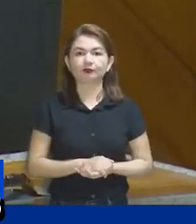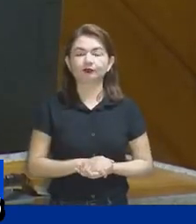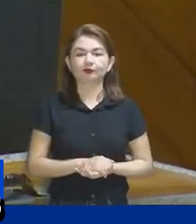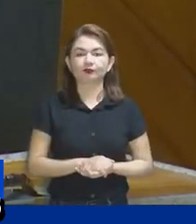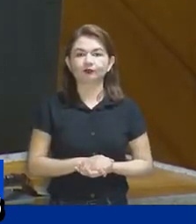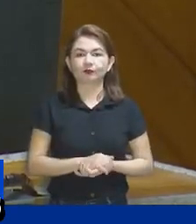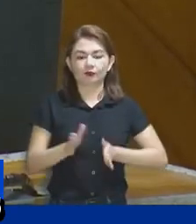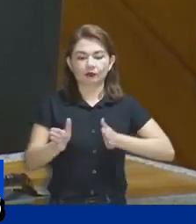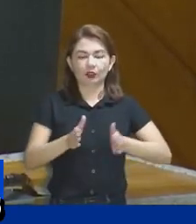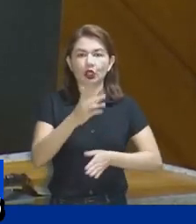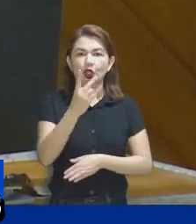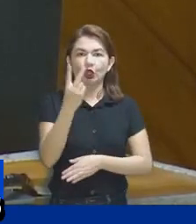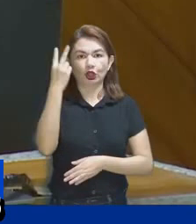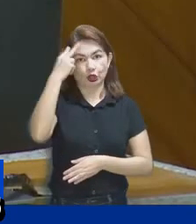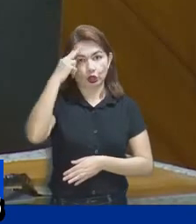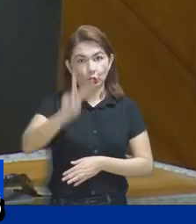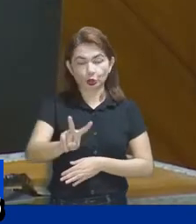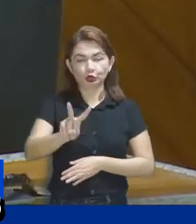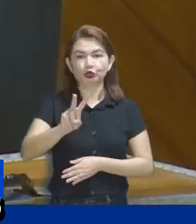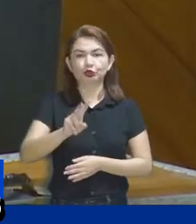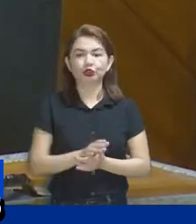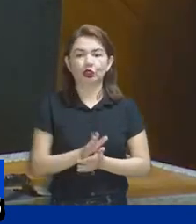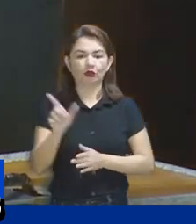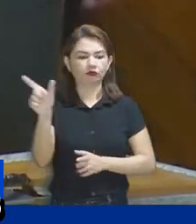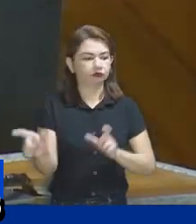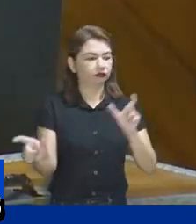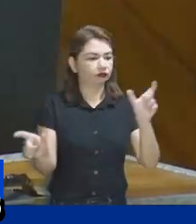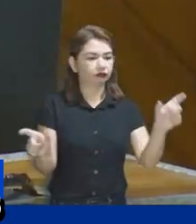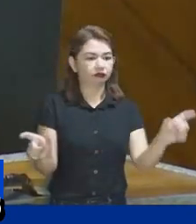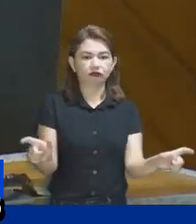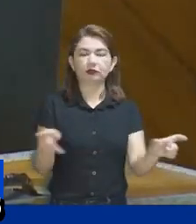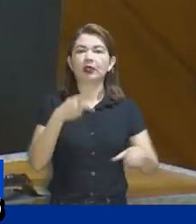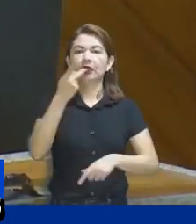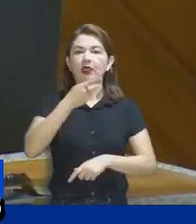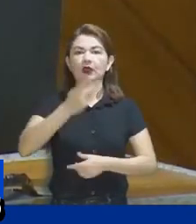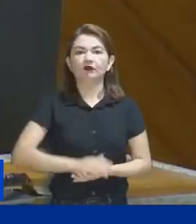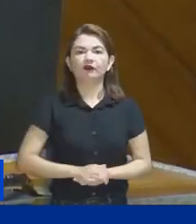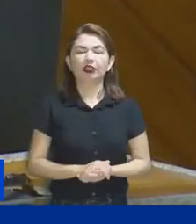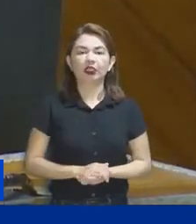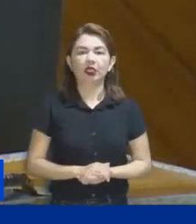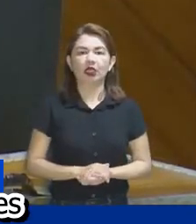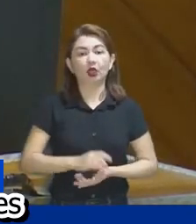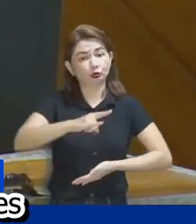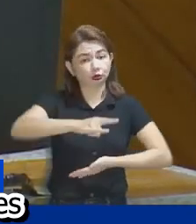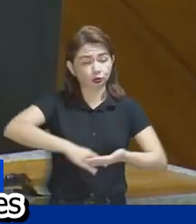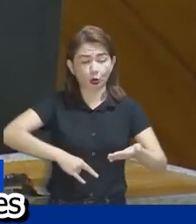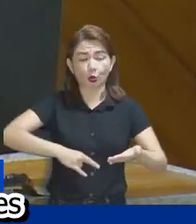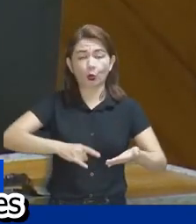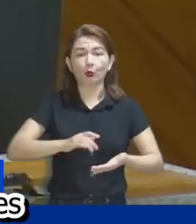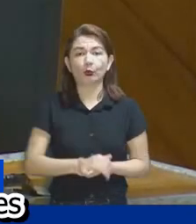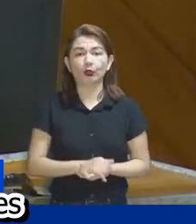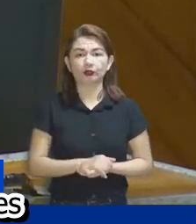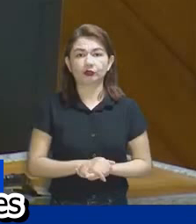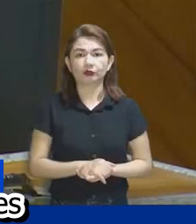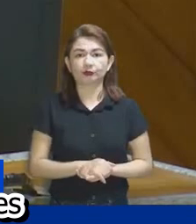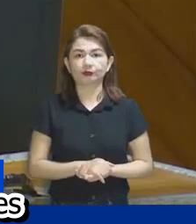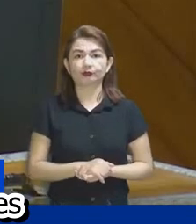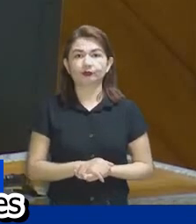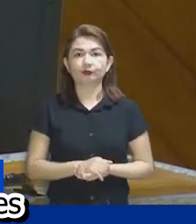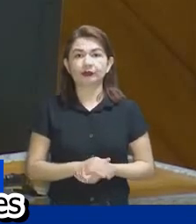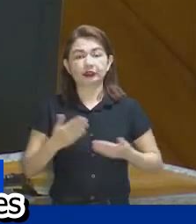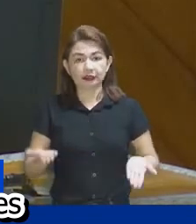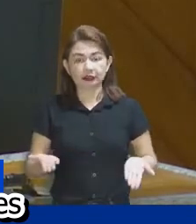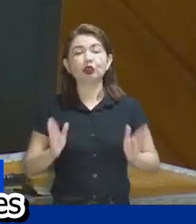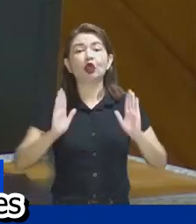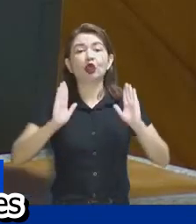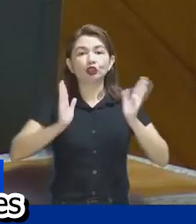o prazo de 2 dias às partes para manifestação sobre o documento. Apesar de devidamente